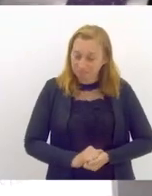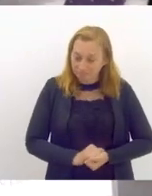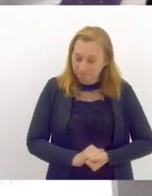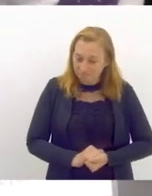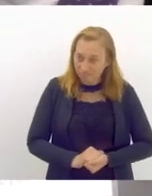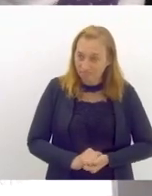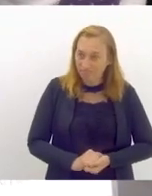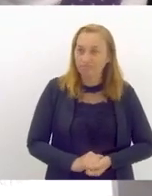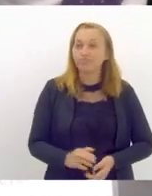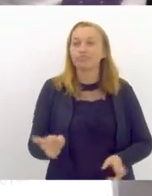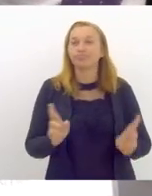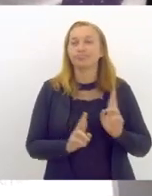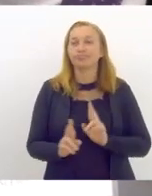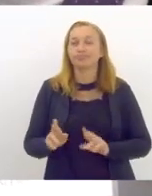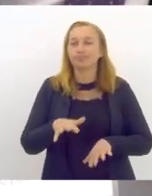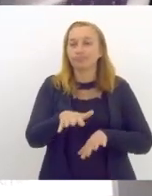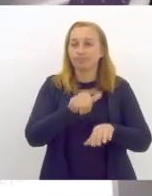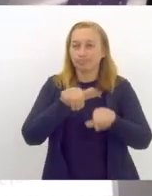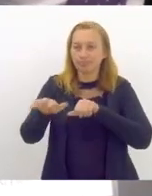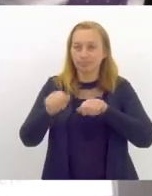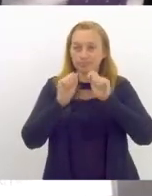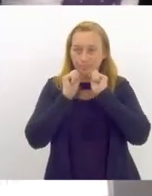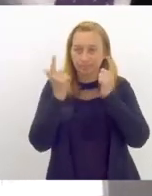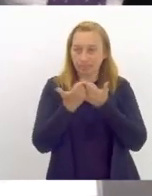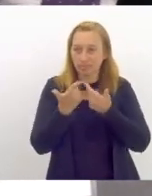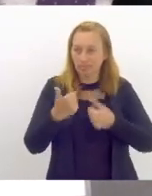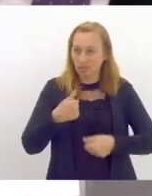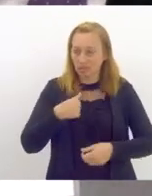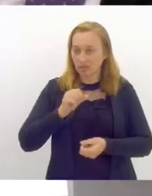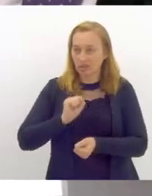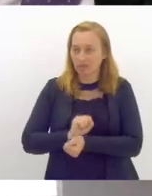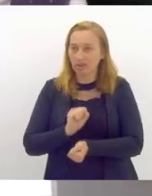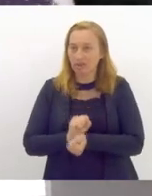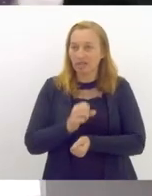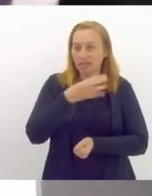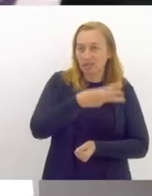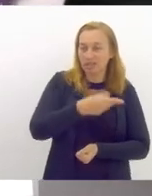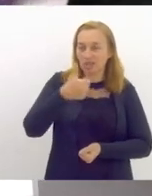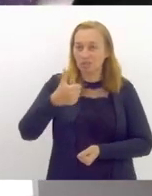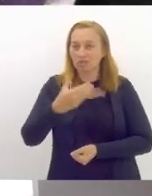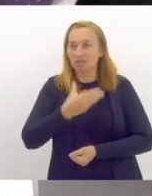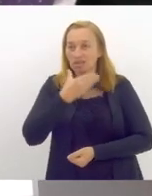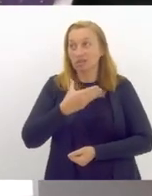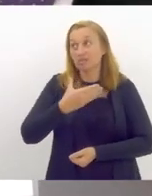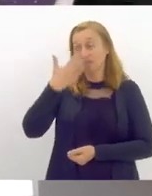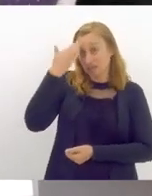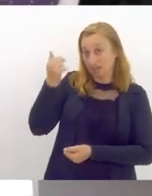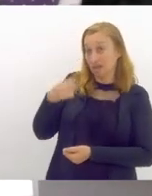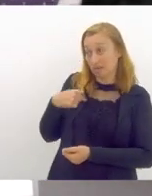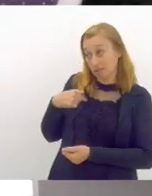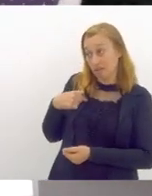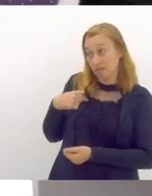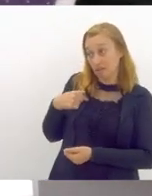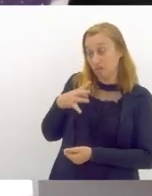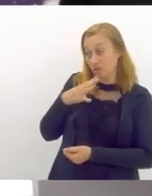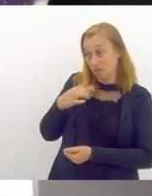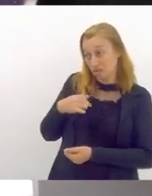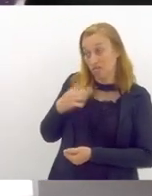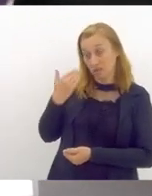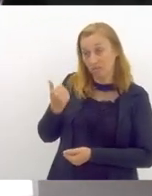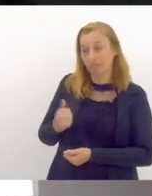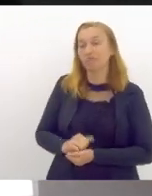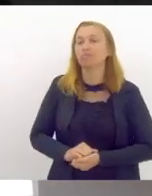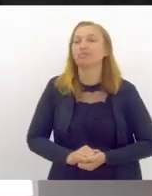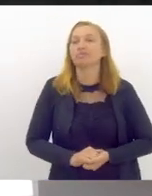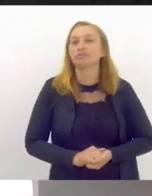em relação a convocação até 31 de dezembro daqui Quem me conhece quem convive comigo no dia a dia sabe disso